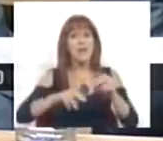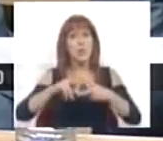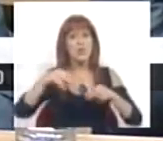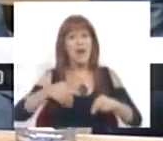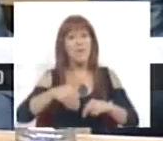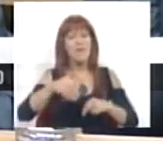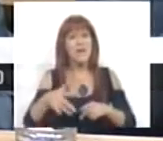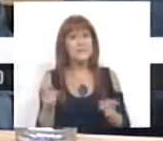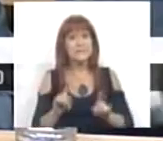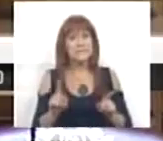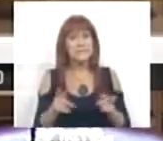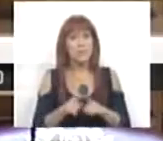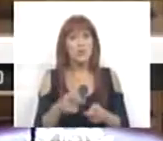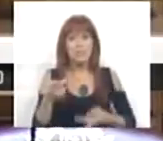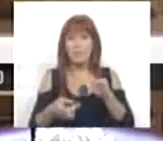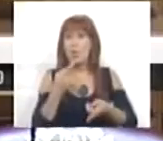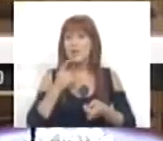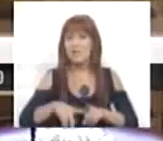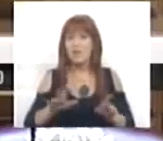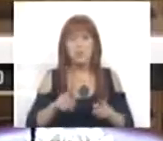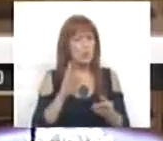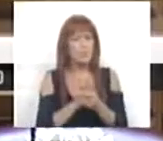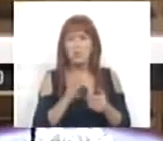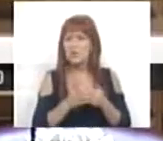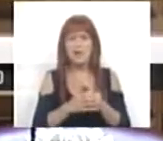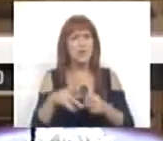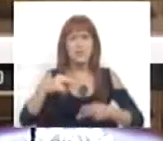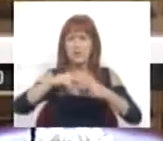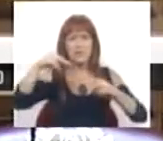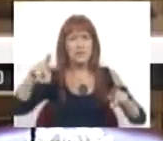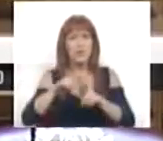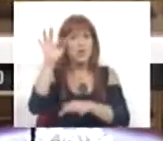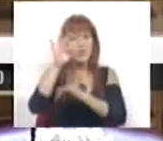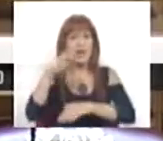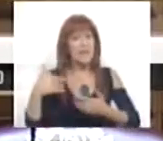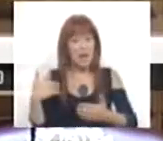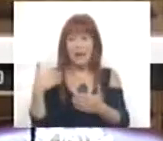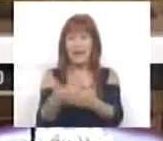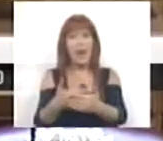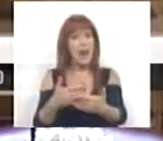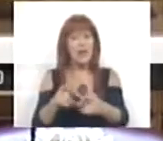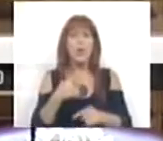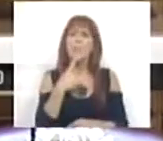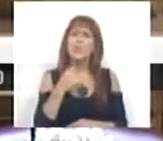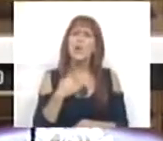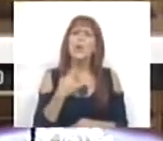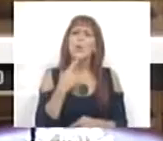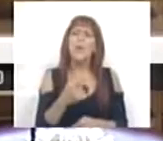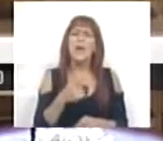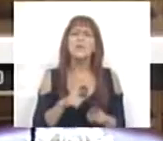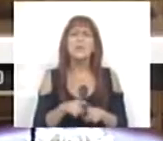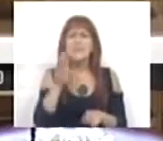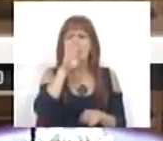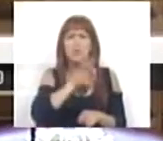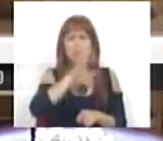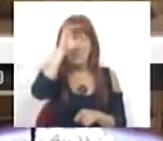autárquicas, não teríamos a reavaliação do processo autárquico, nomeadamente das freguesias. A questão que queria colocar, considera o